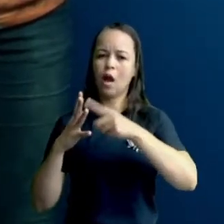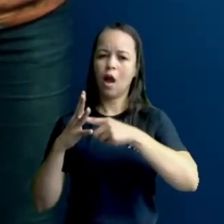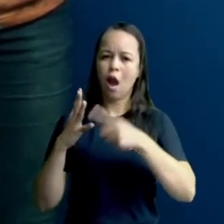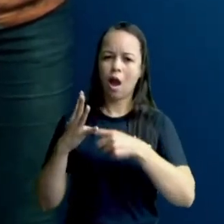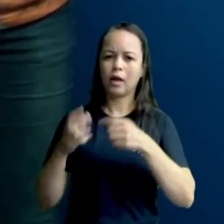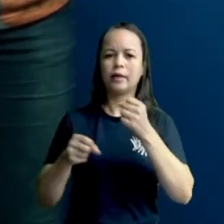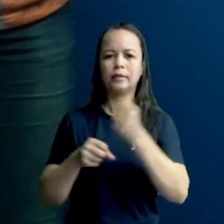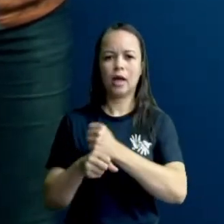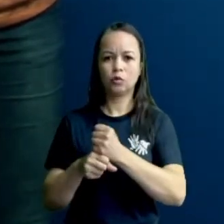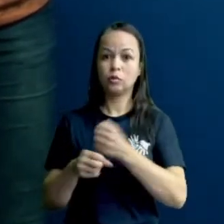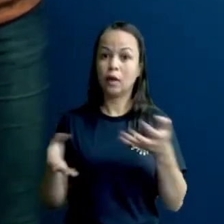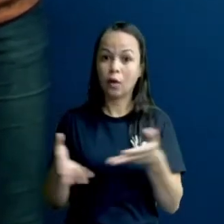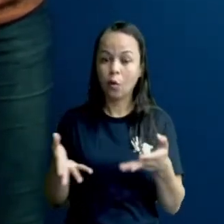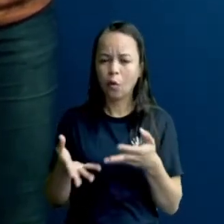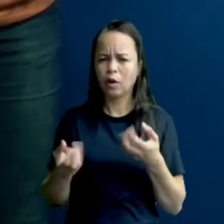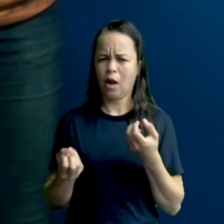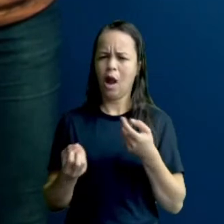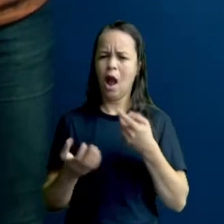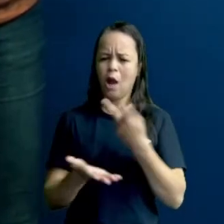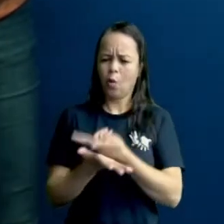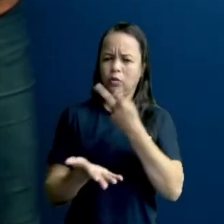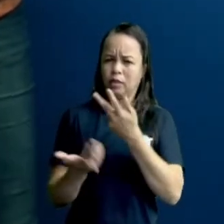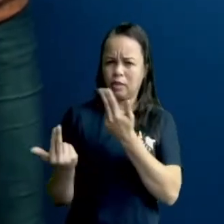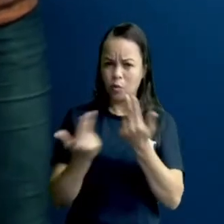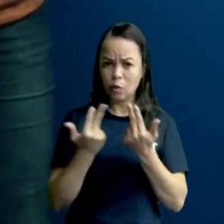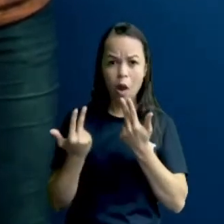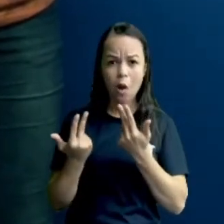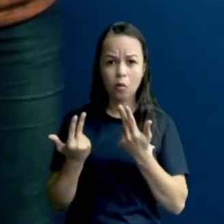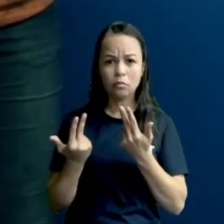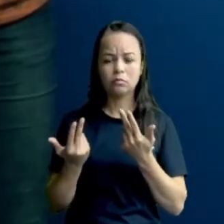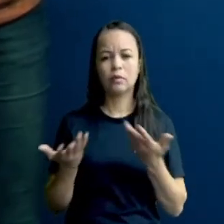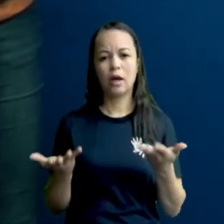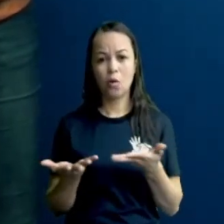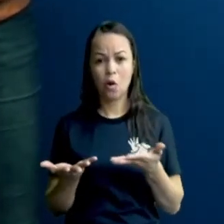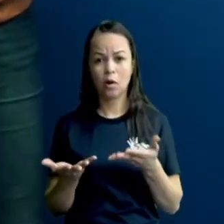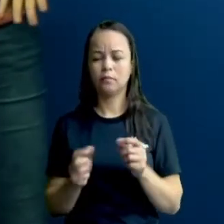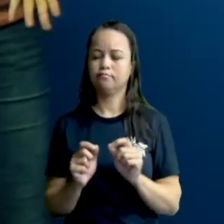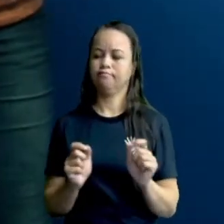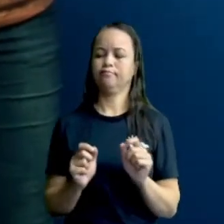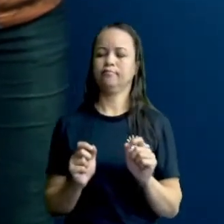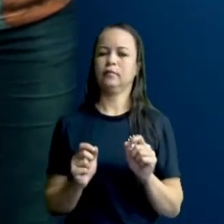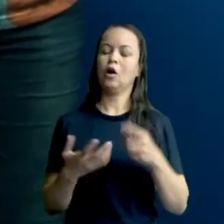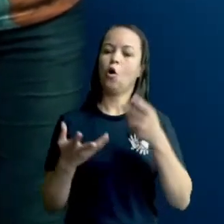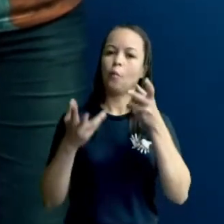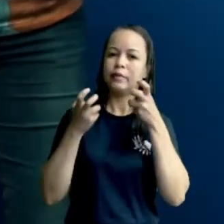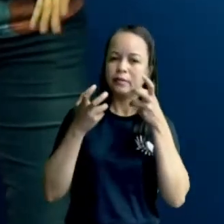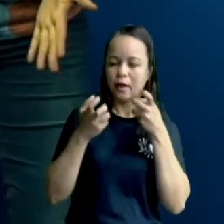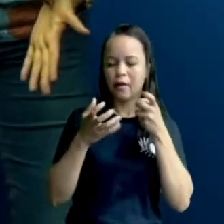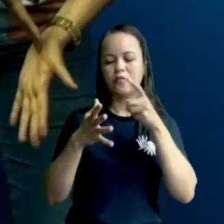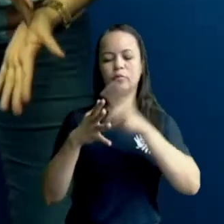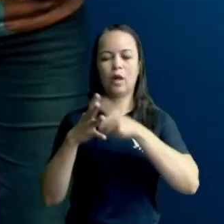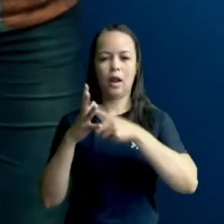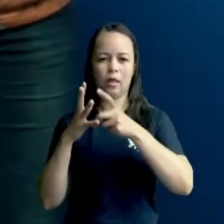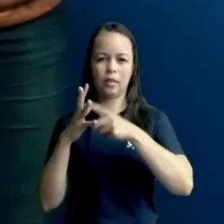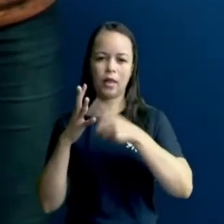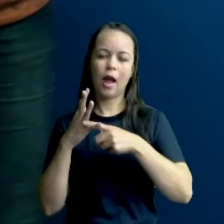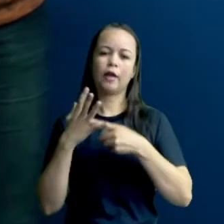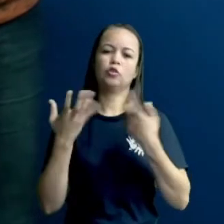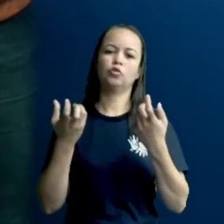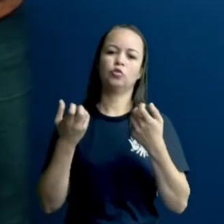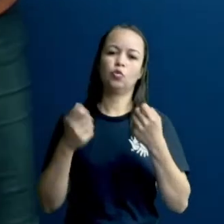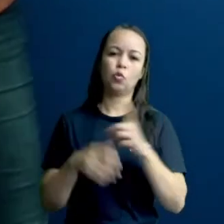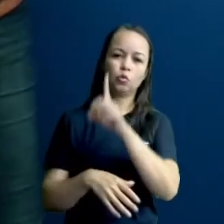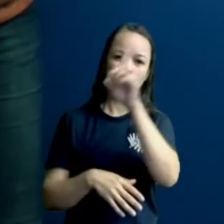essa relação de que os meses, ano a ano, nem sempre terão os mesmos dias da